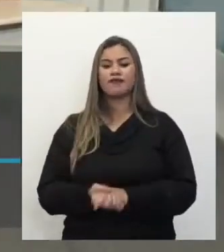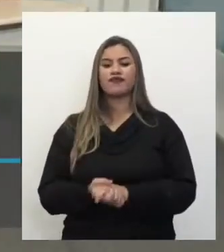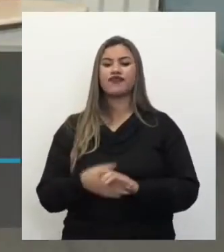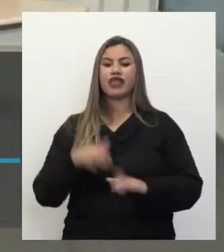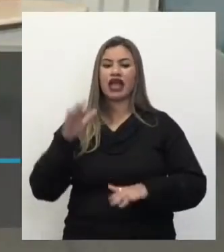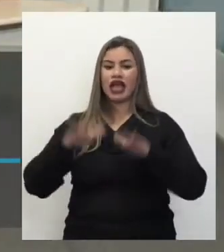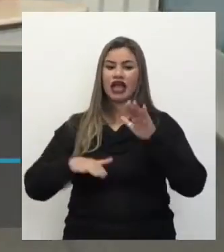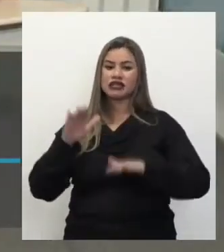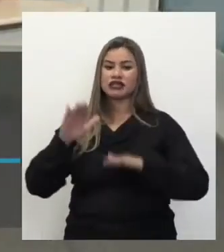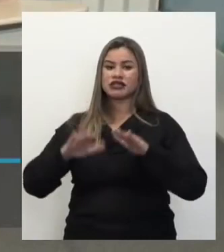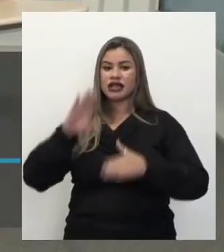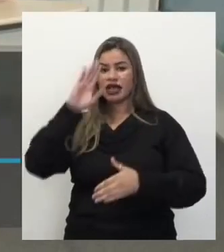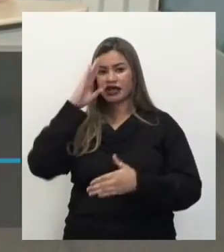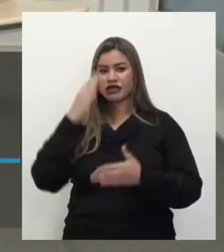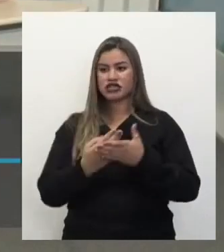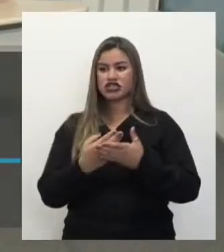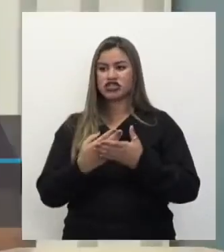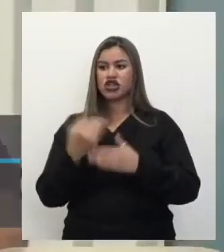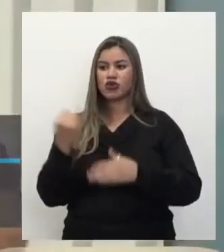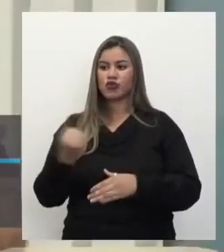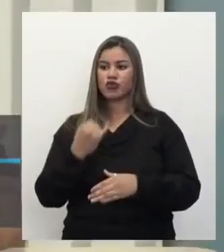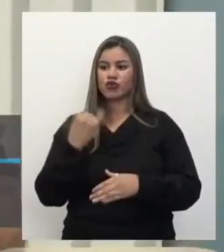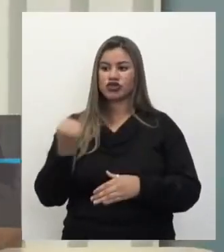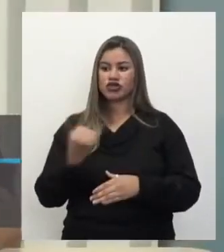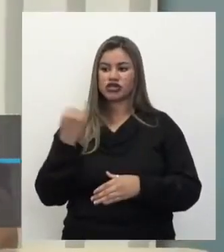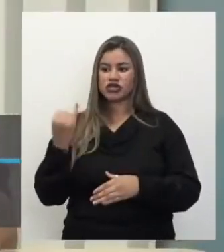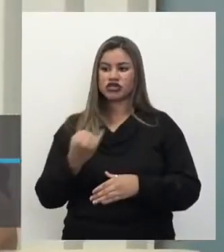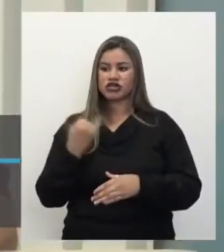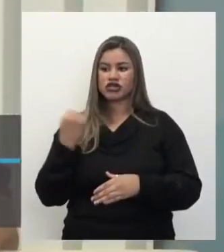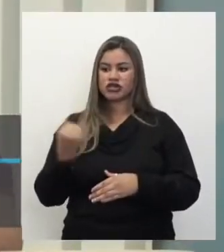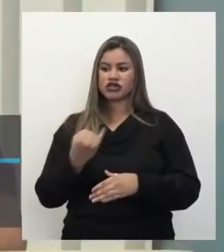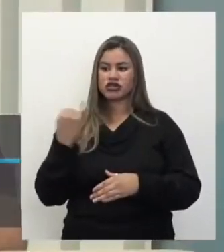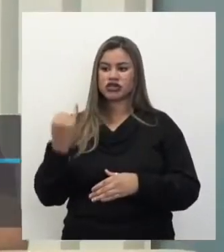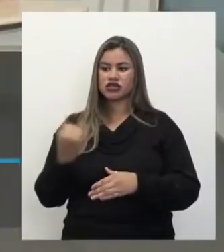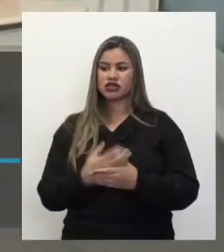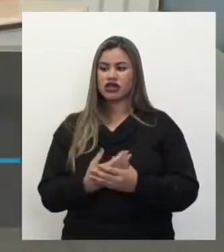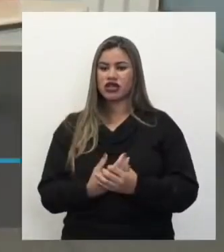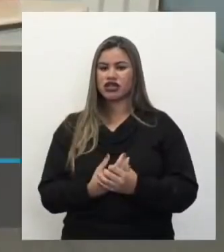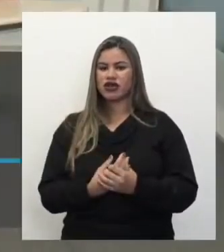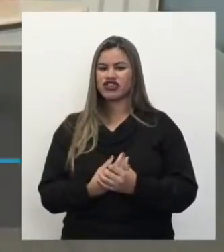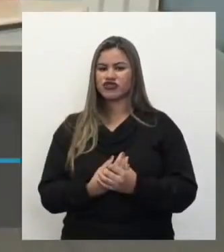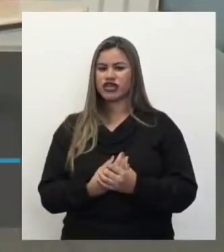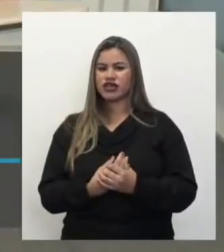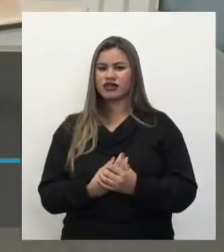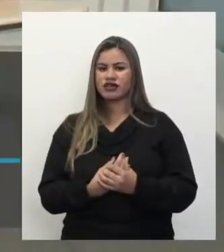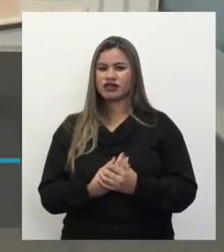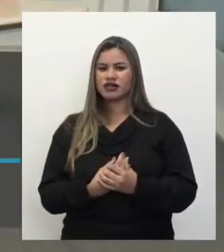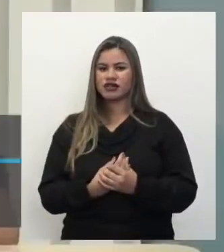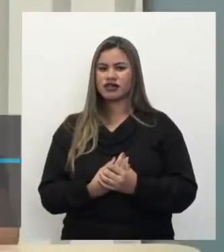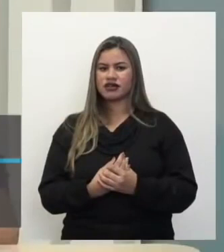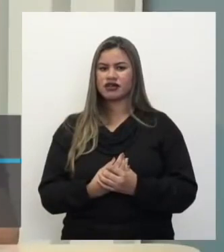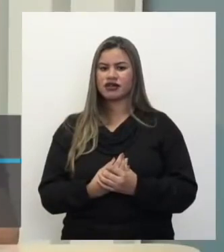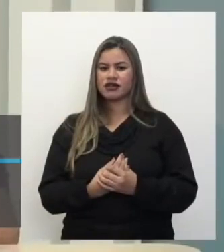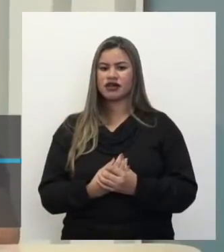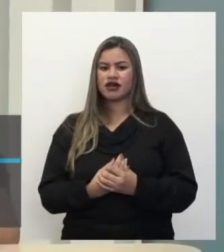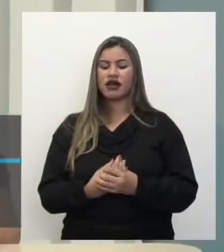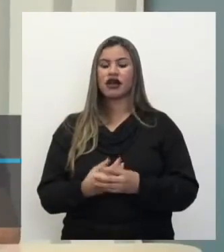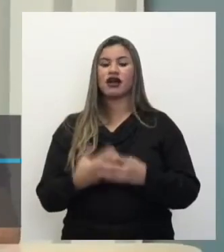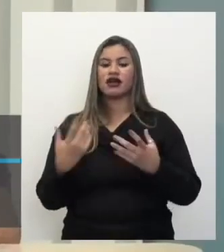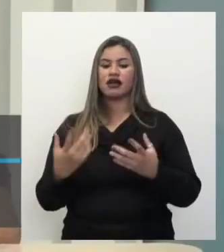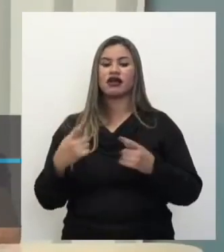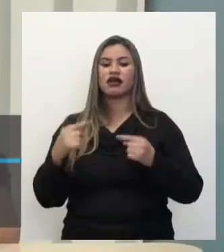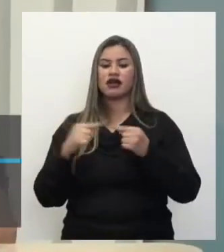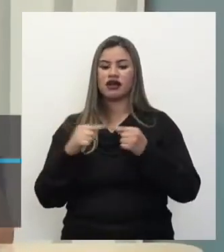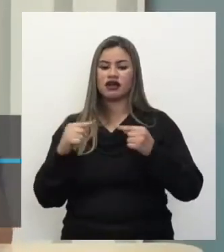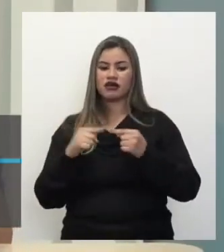que é importante a luta, mas não o movimento. Pode ser nesse sentido, né? Isso. A Sara diz, sim, vidas negras importam, assim como